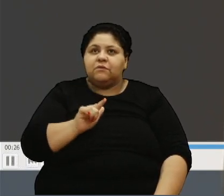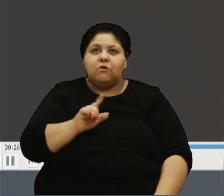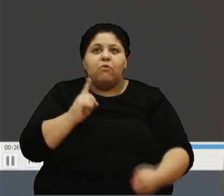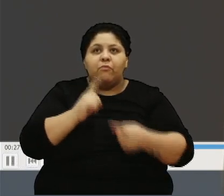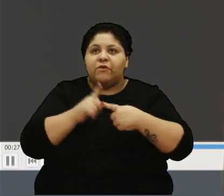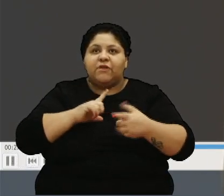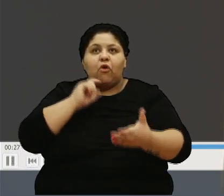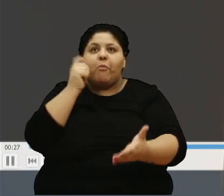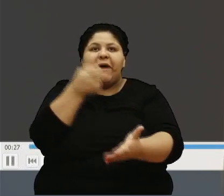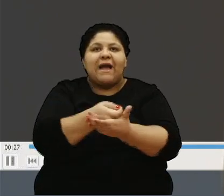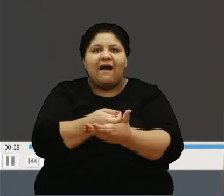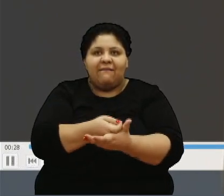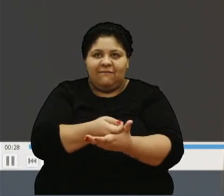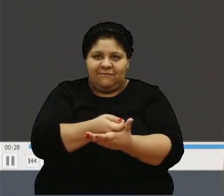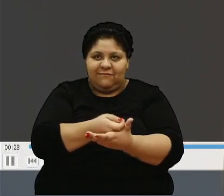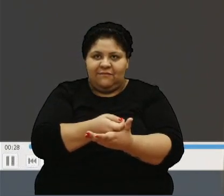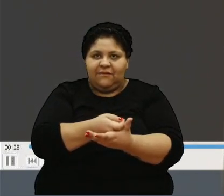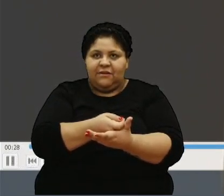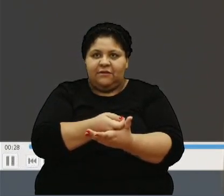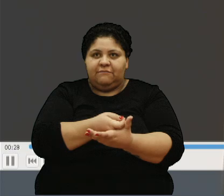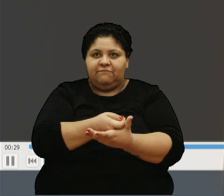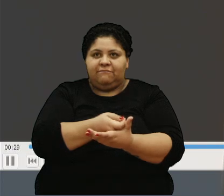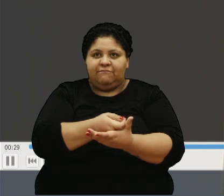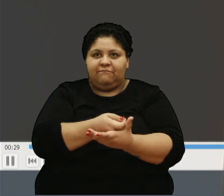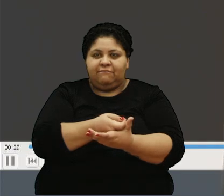né? Só pra constar.